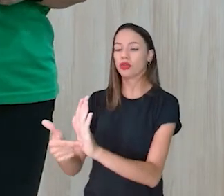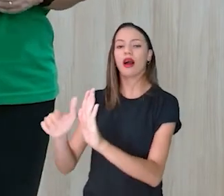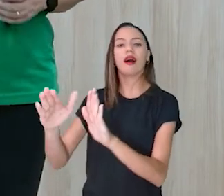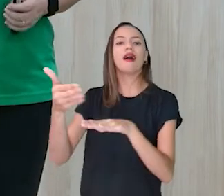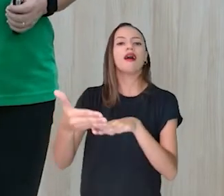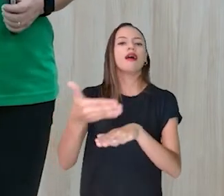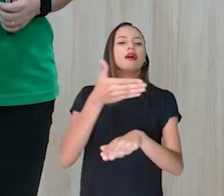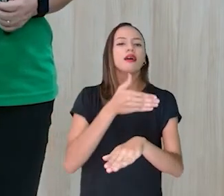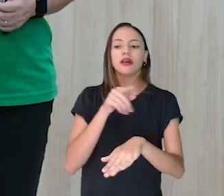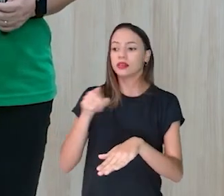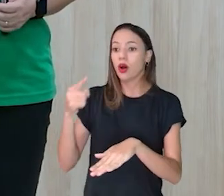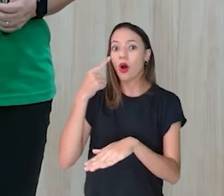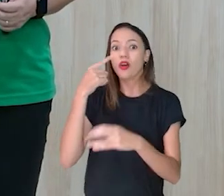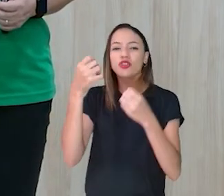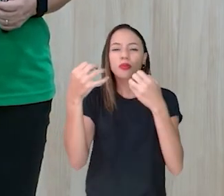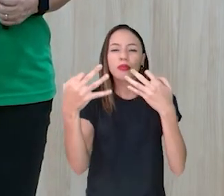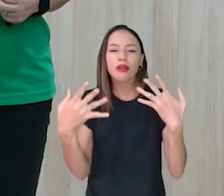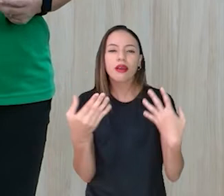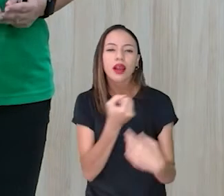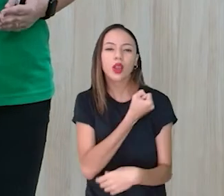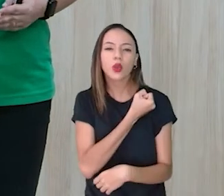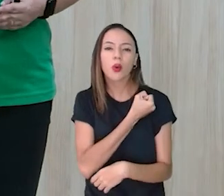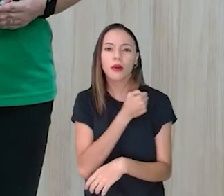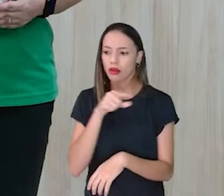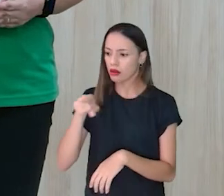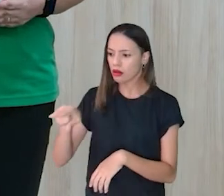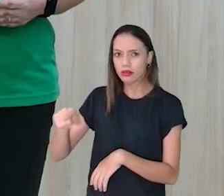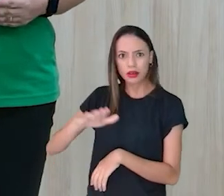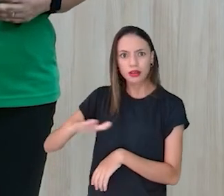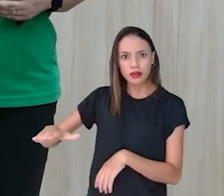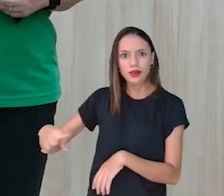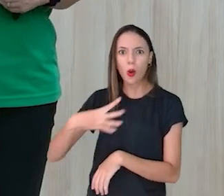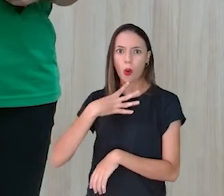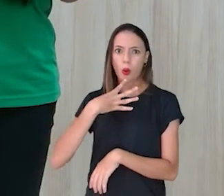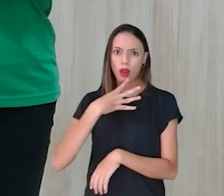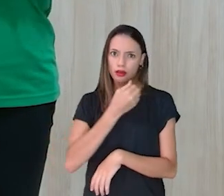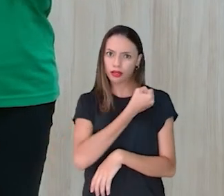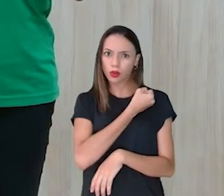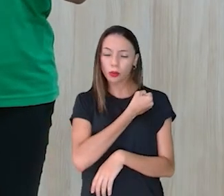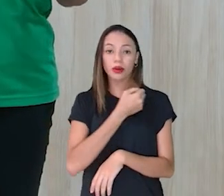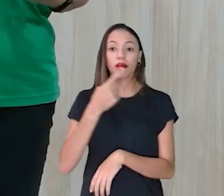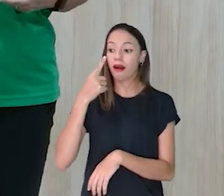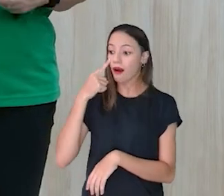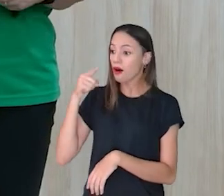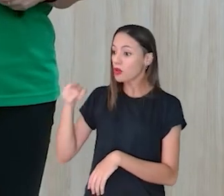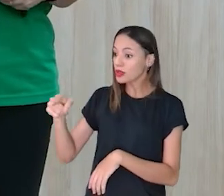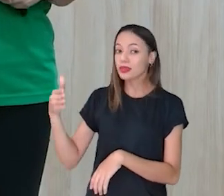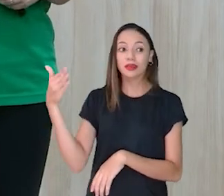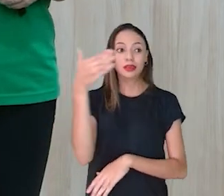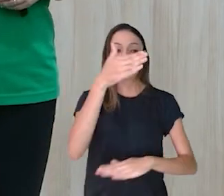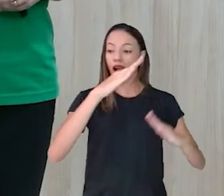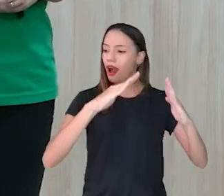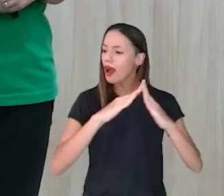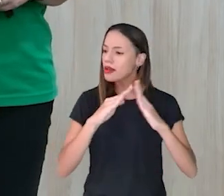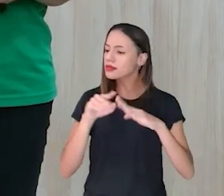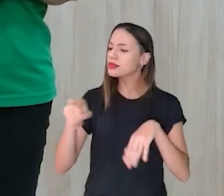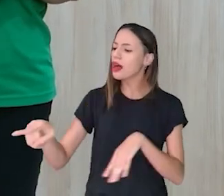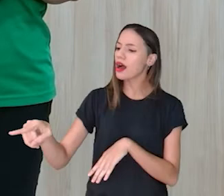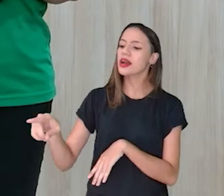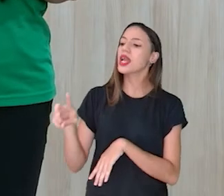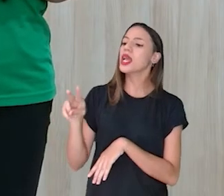vamos retomar números. Essa criança já conhece números? Olha só, você foi para sua casa, quantos irmãos